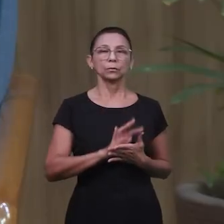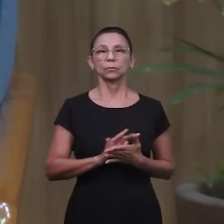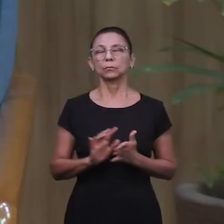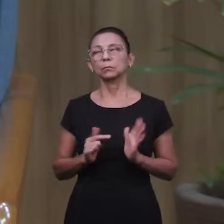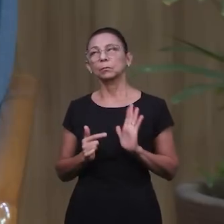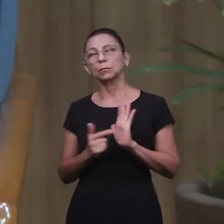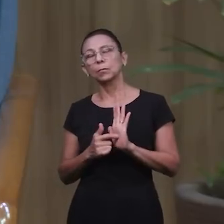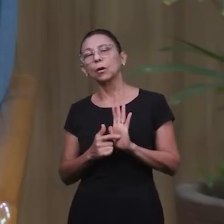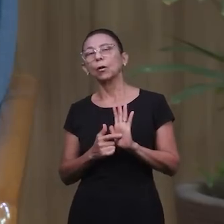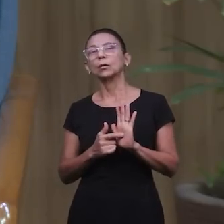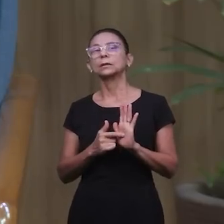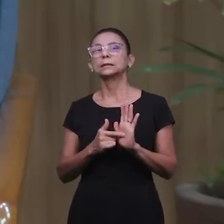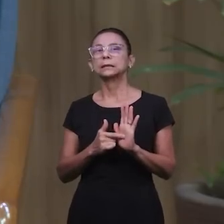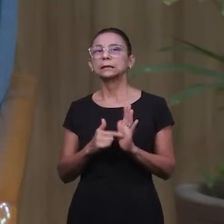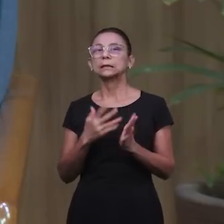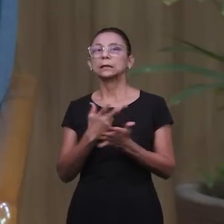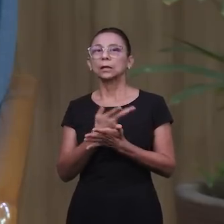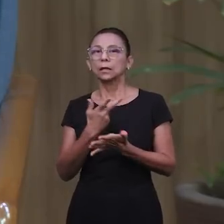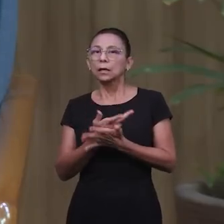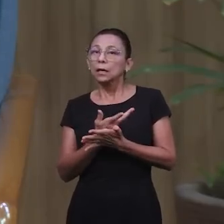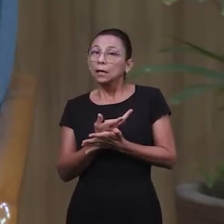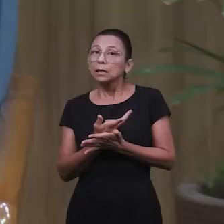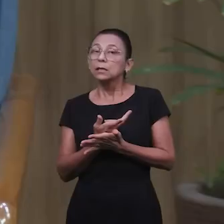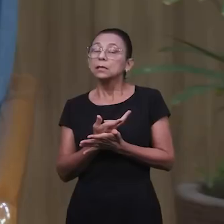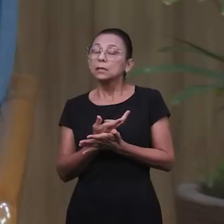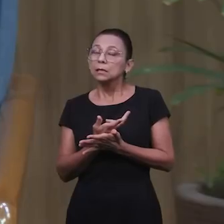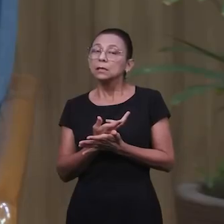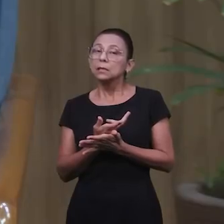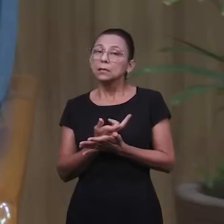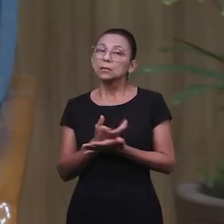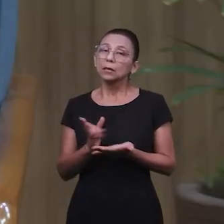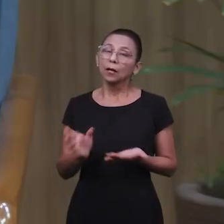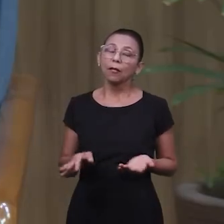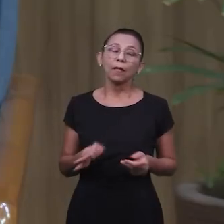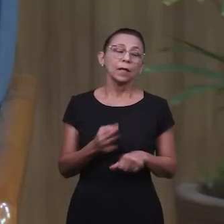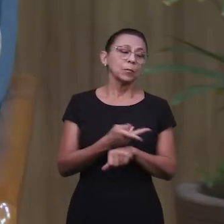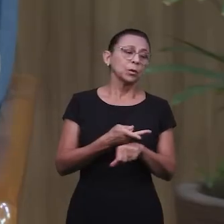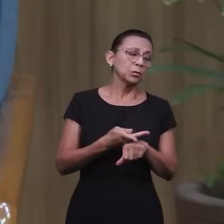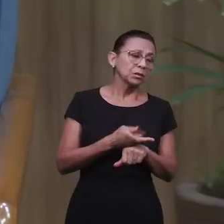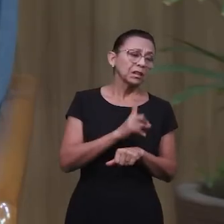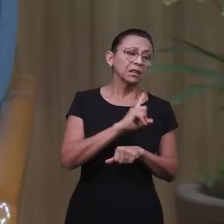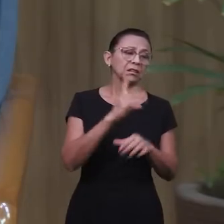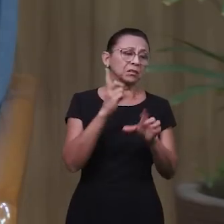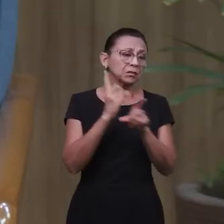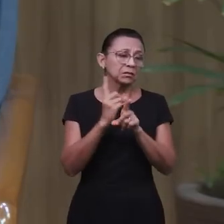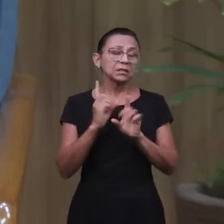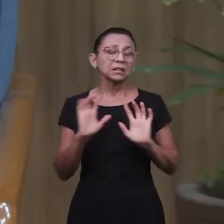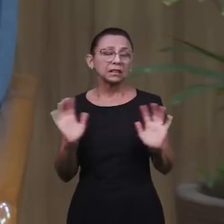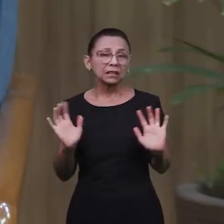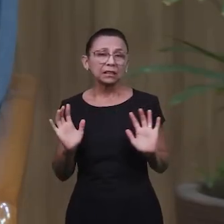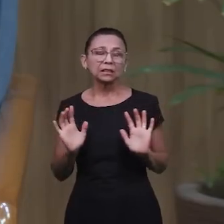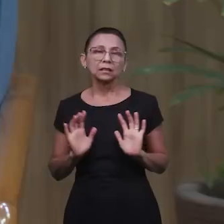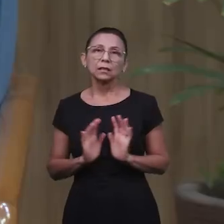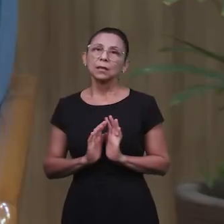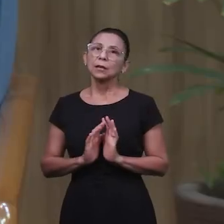erros, né, em determinados momentos, busquei-o e não encontrei e tudo mais, mas você tem